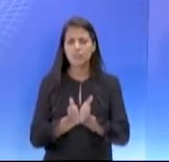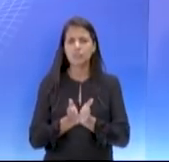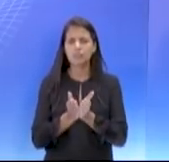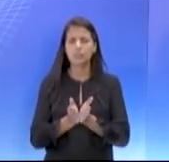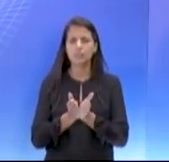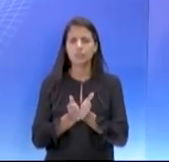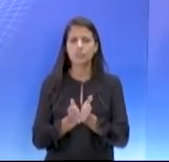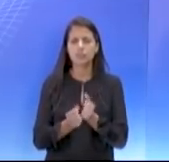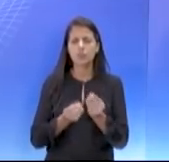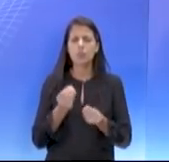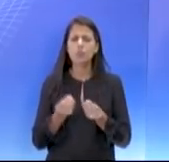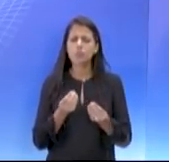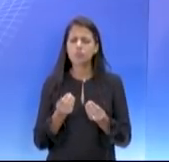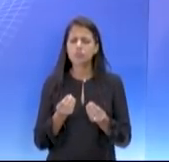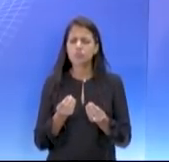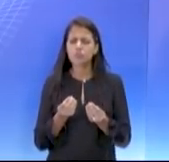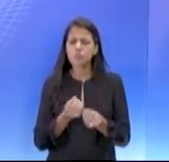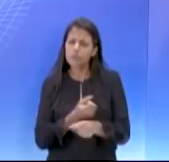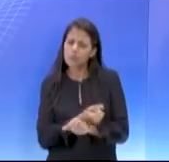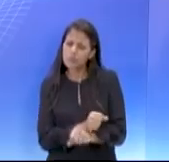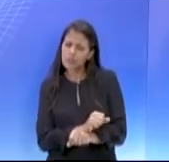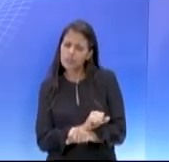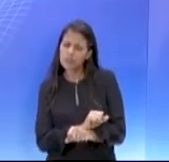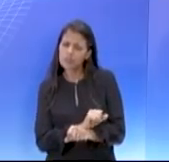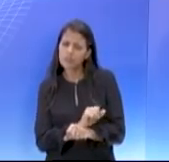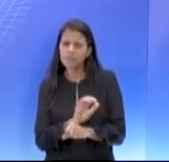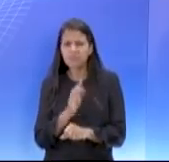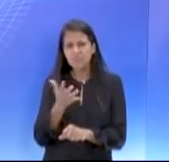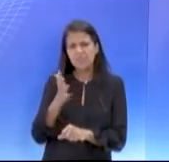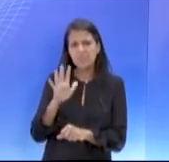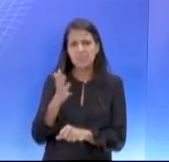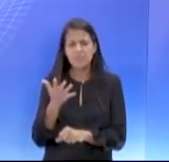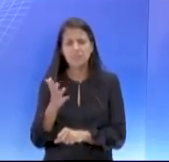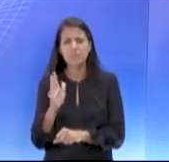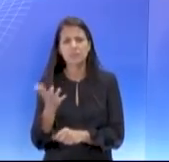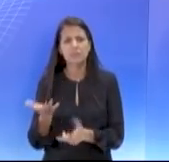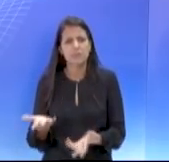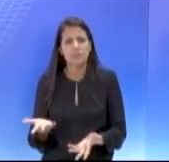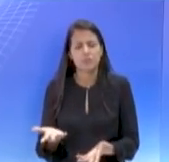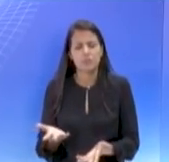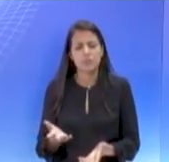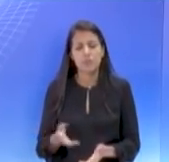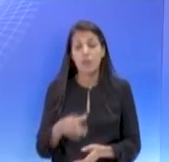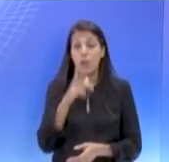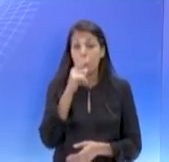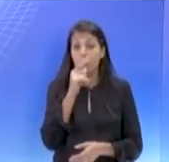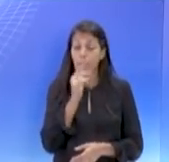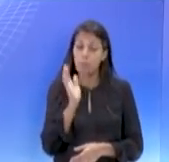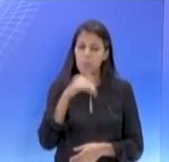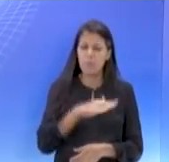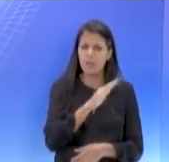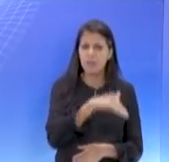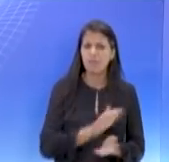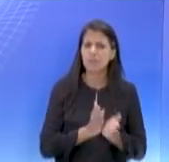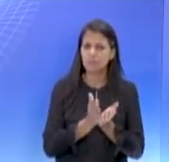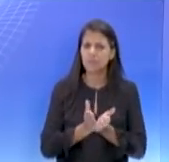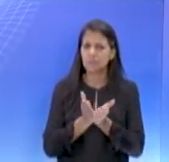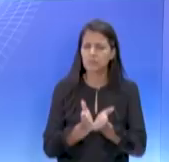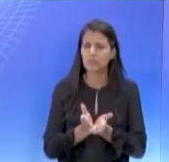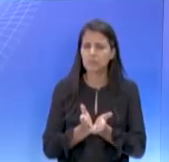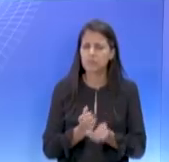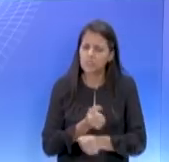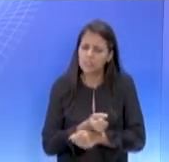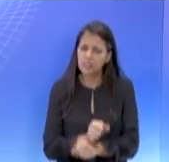tráfego. Transatlântico? Bom, tráfico de escravo? No Atlântico? Será que é disso que está falando o